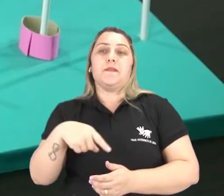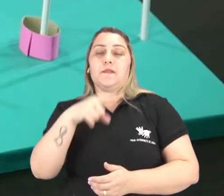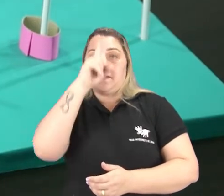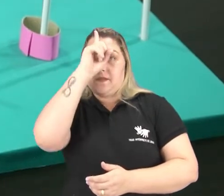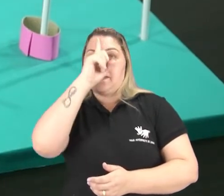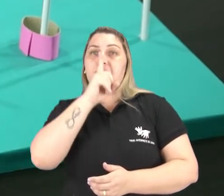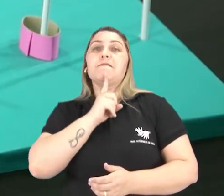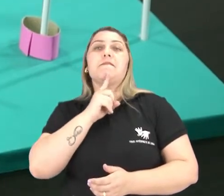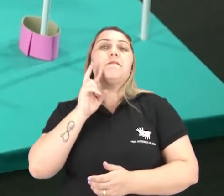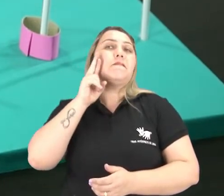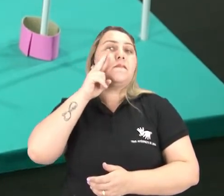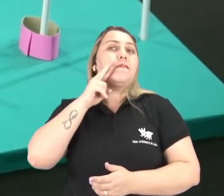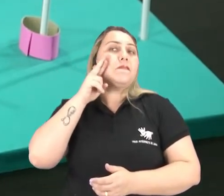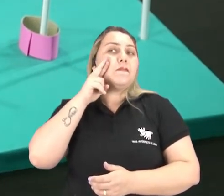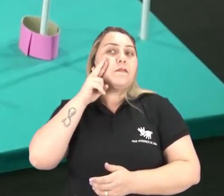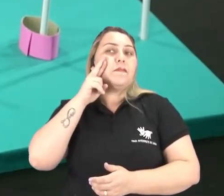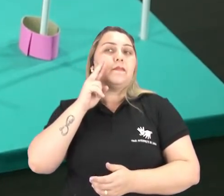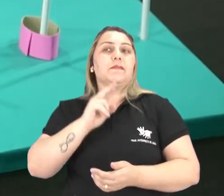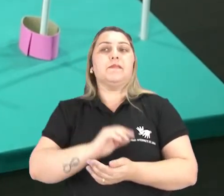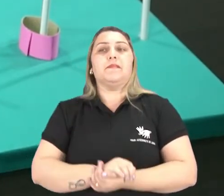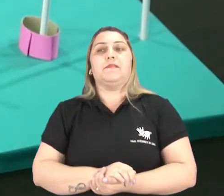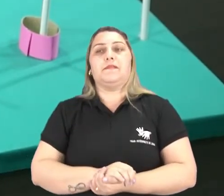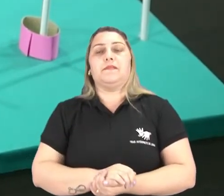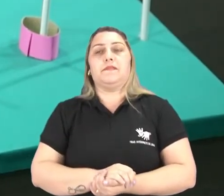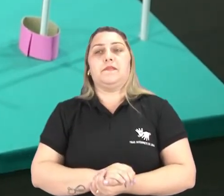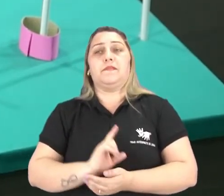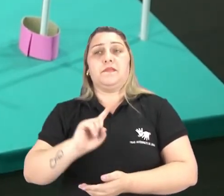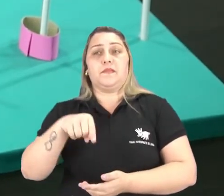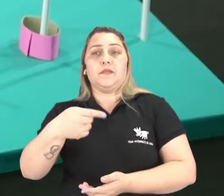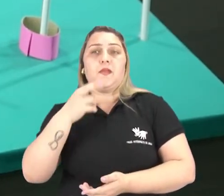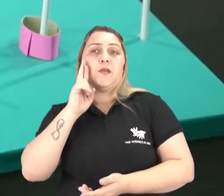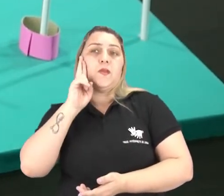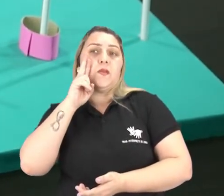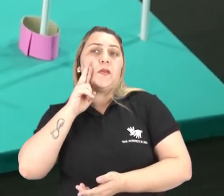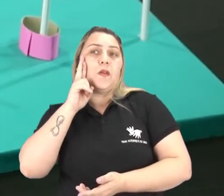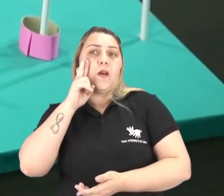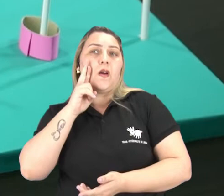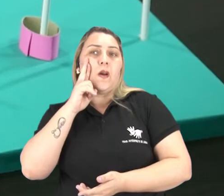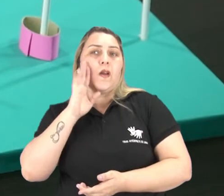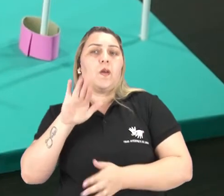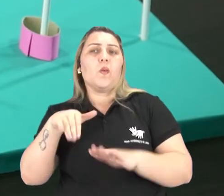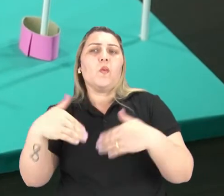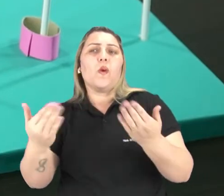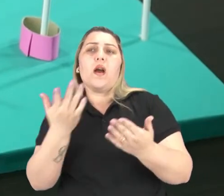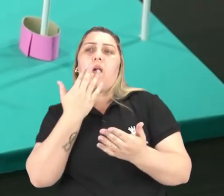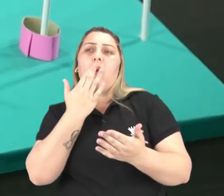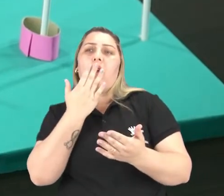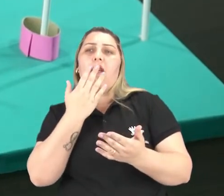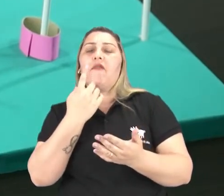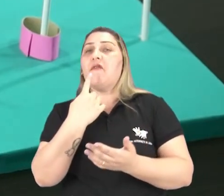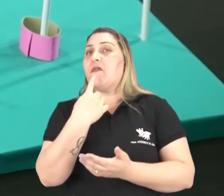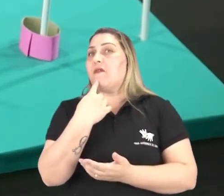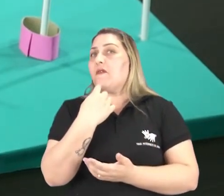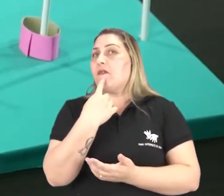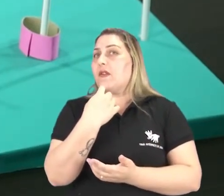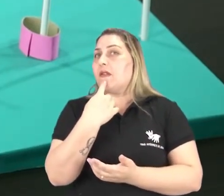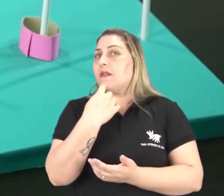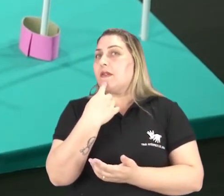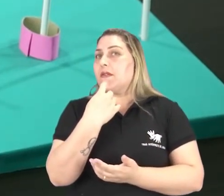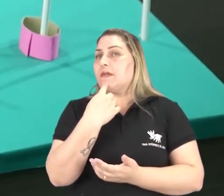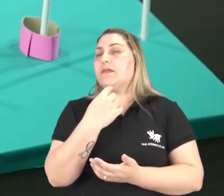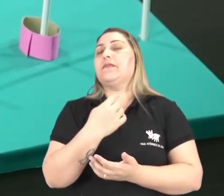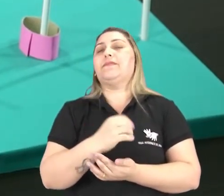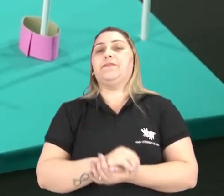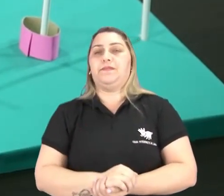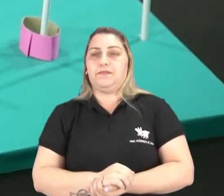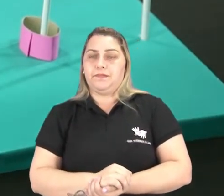vermelho e azul amarelo rosa depois do rosa qual é a cor que nós temos é a